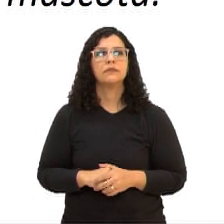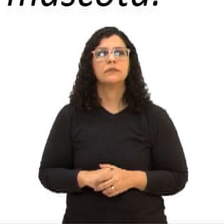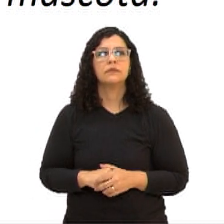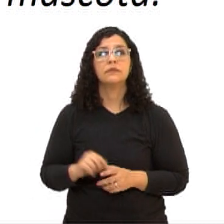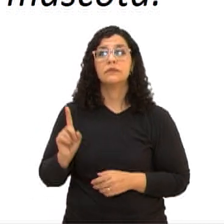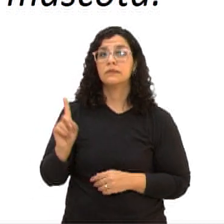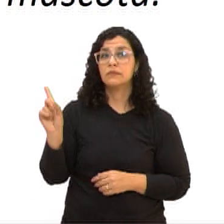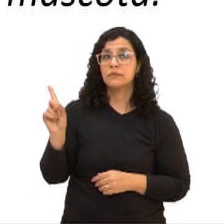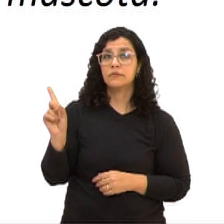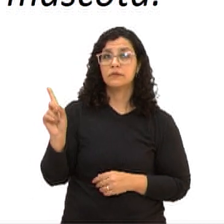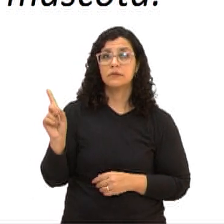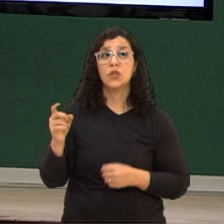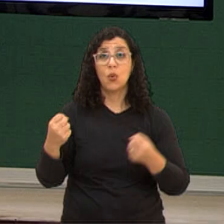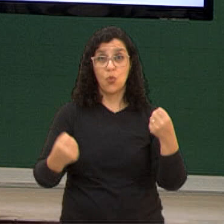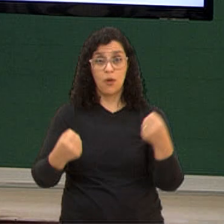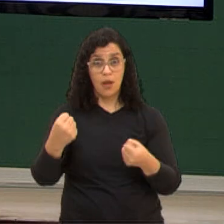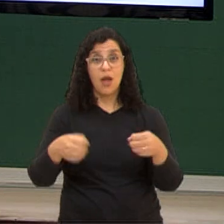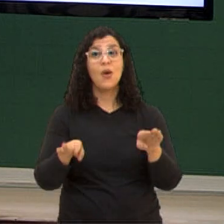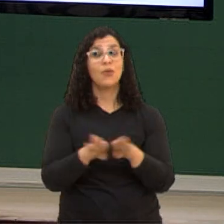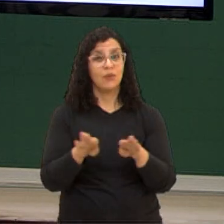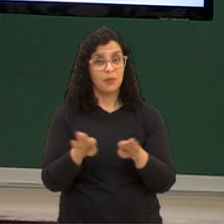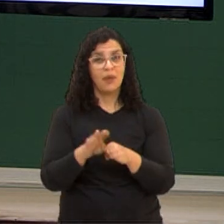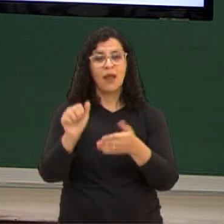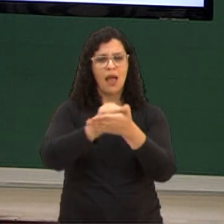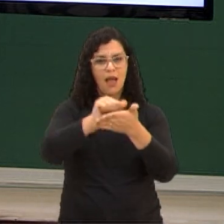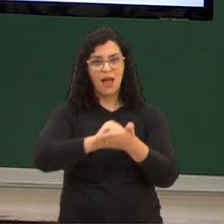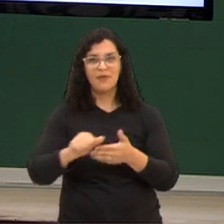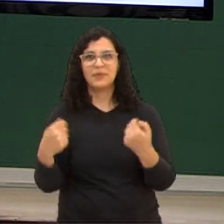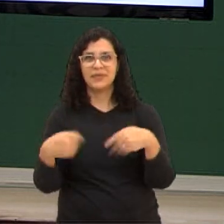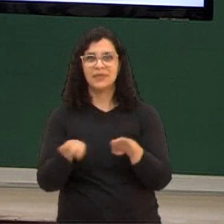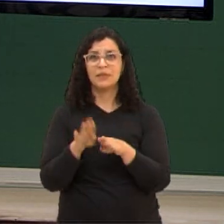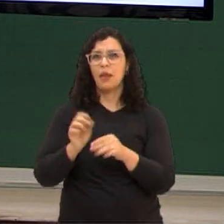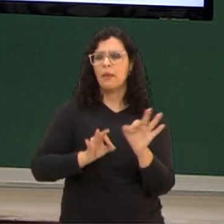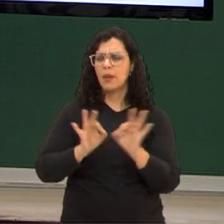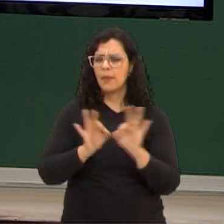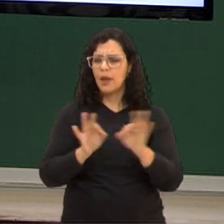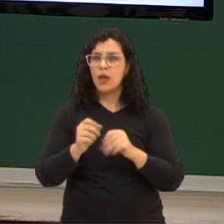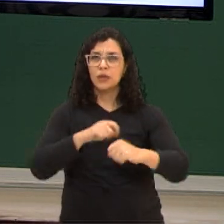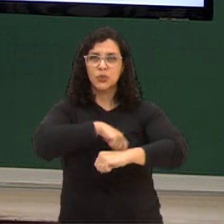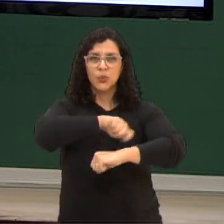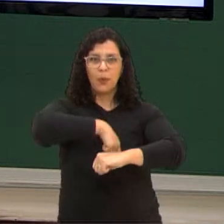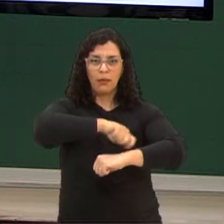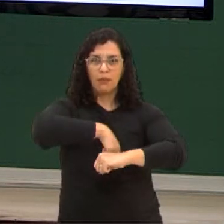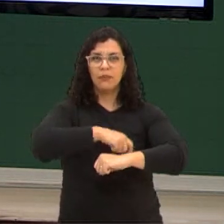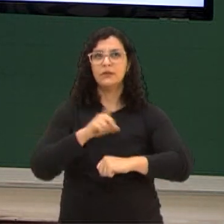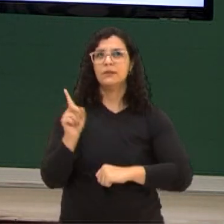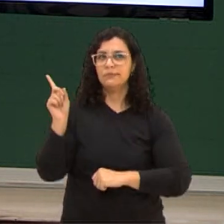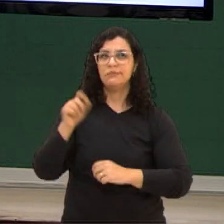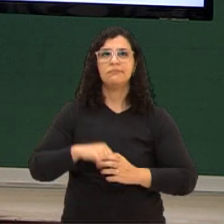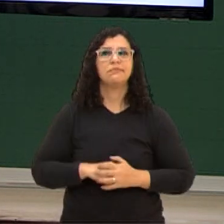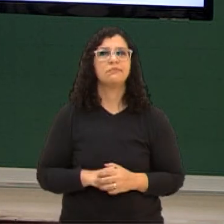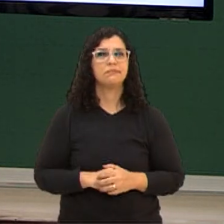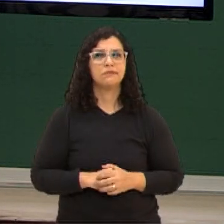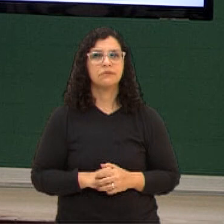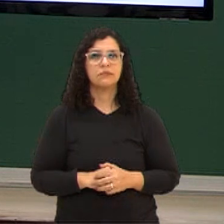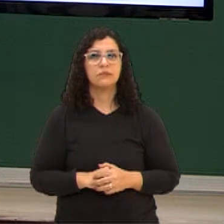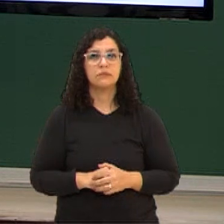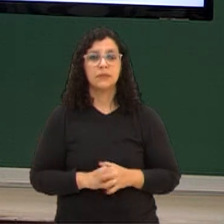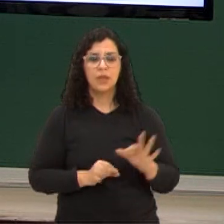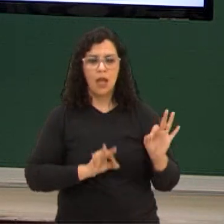aqui, e lavar o carro também, preparar as comidas, então cozinhar, né, preparar as